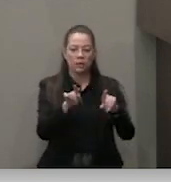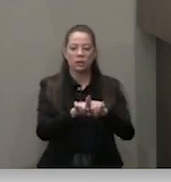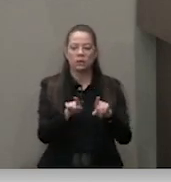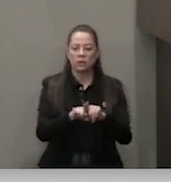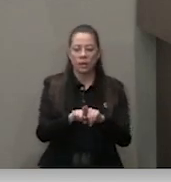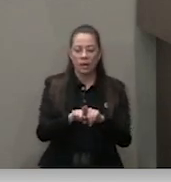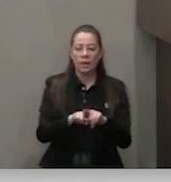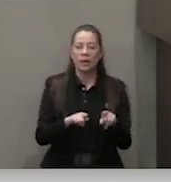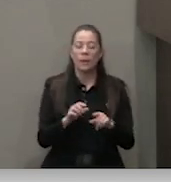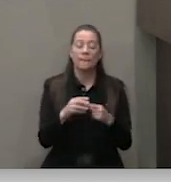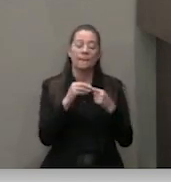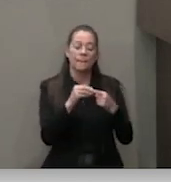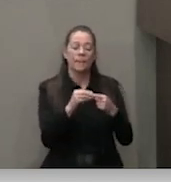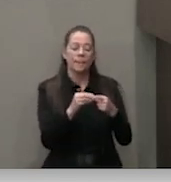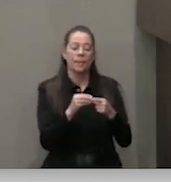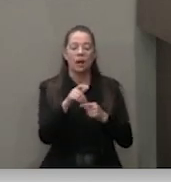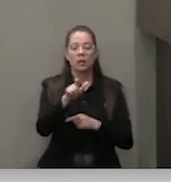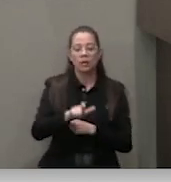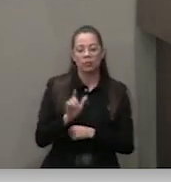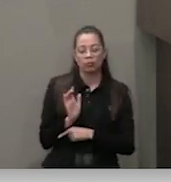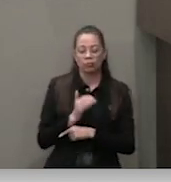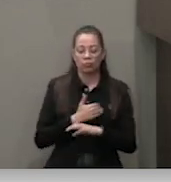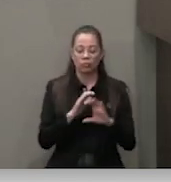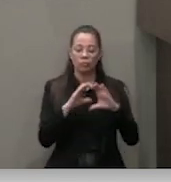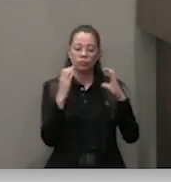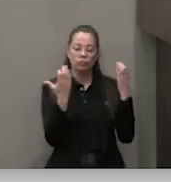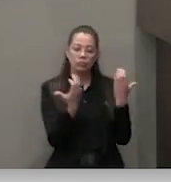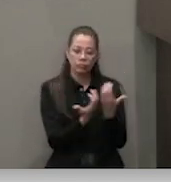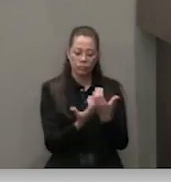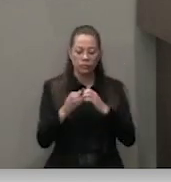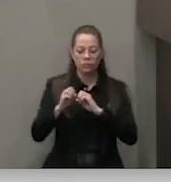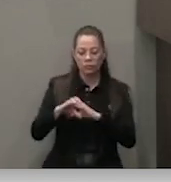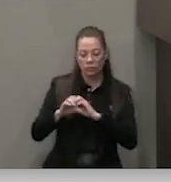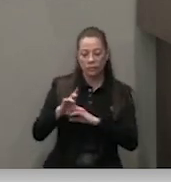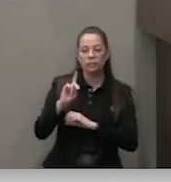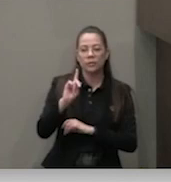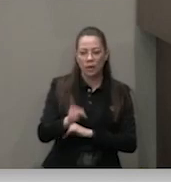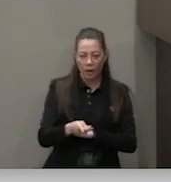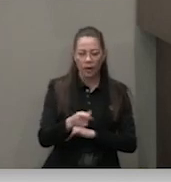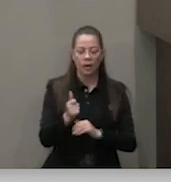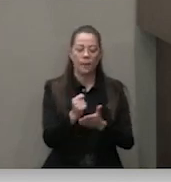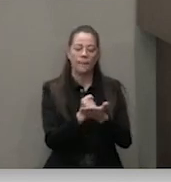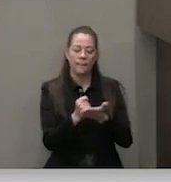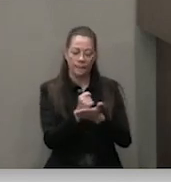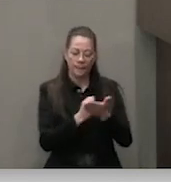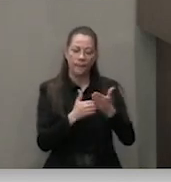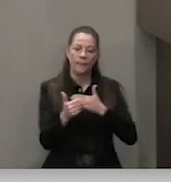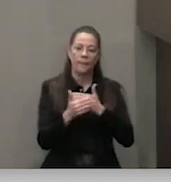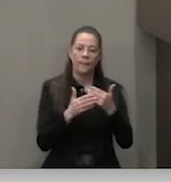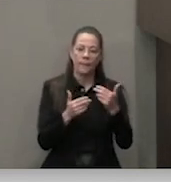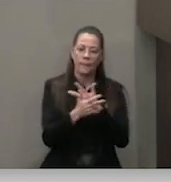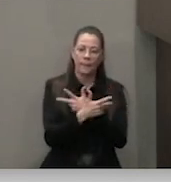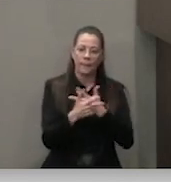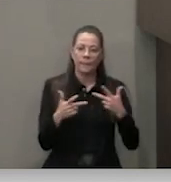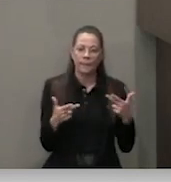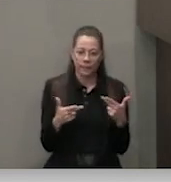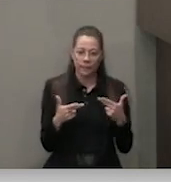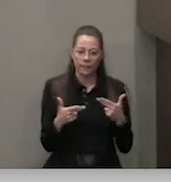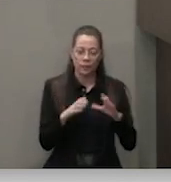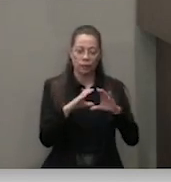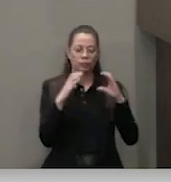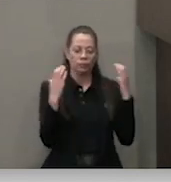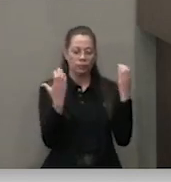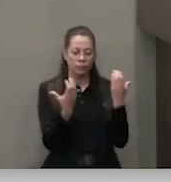academia e principalmente paraa Nossa comunidade a educação é a base de qualquer